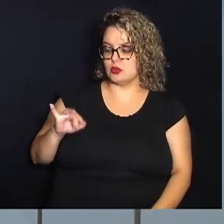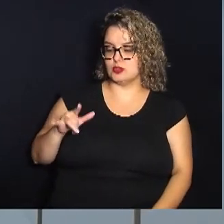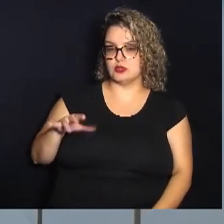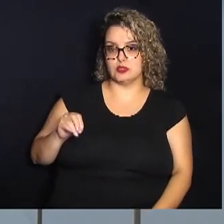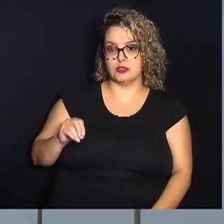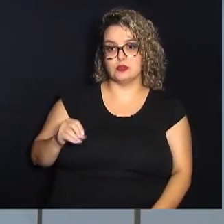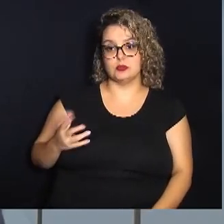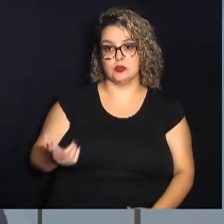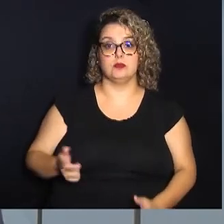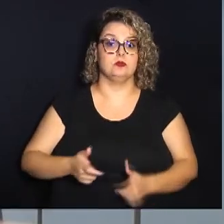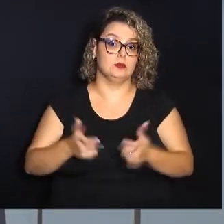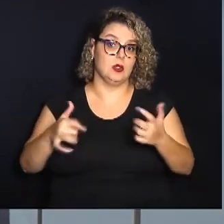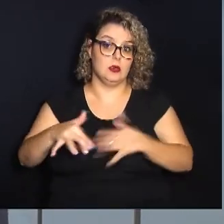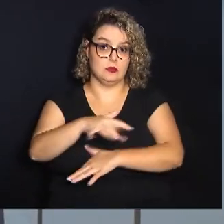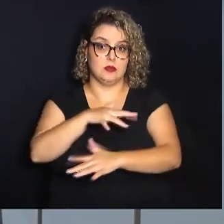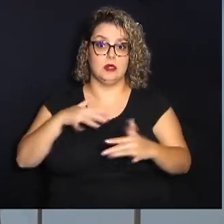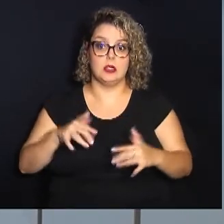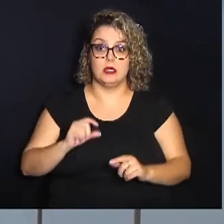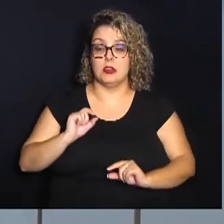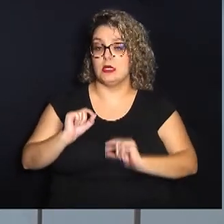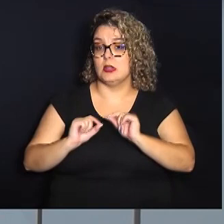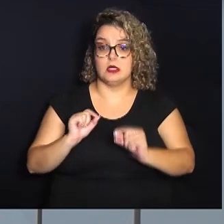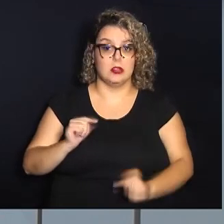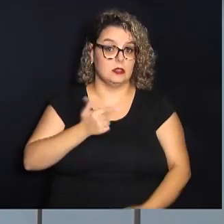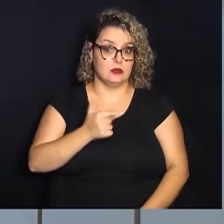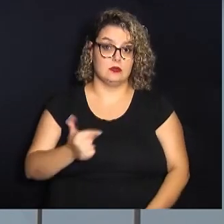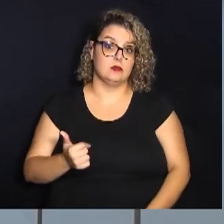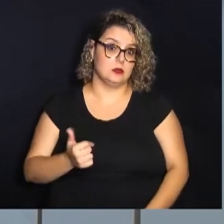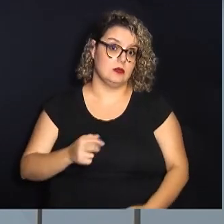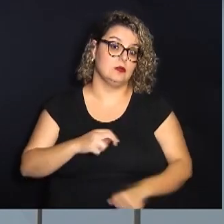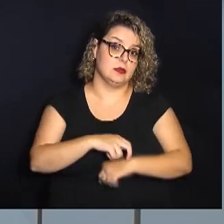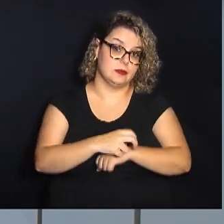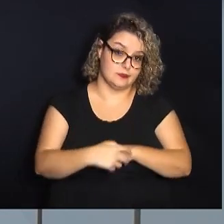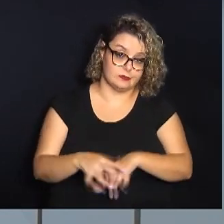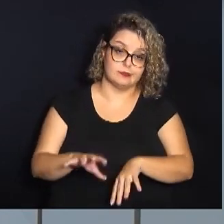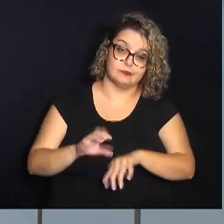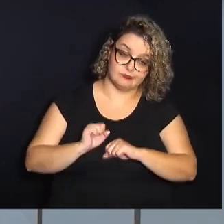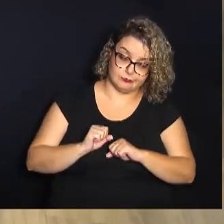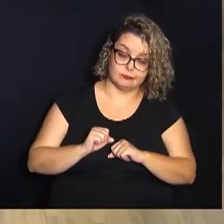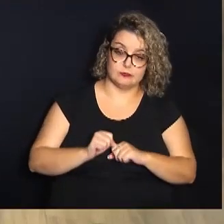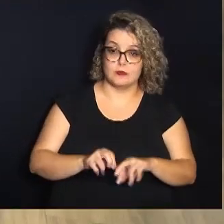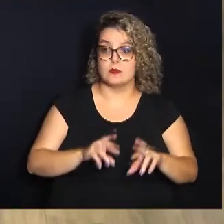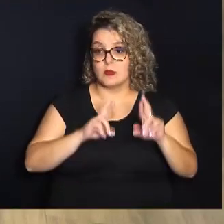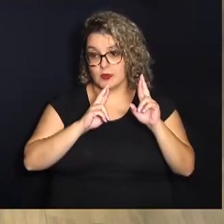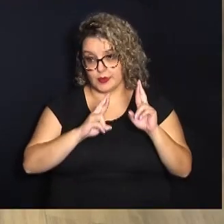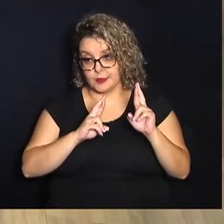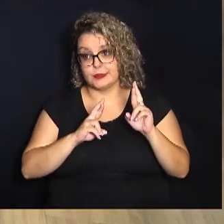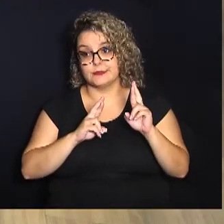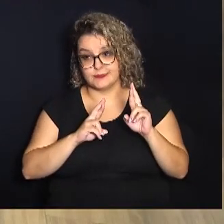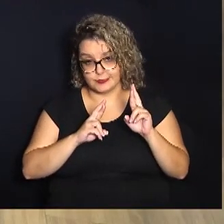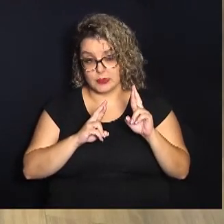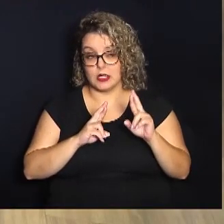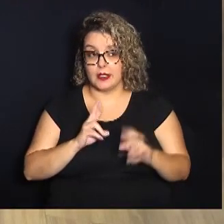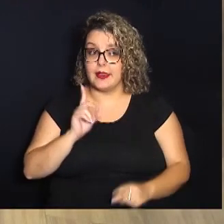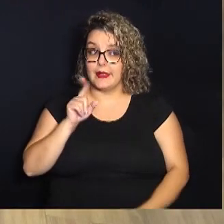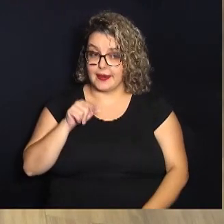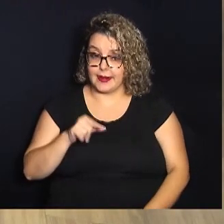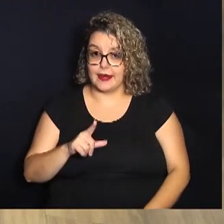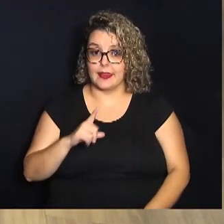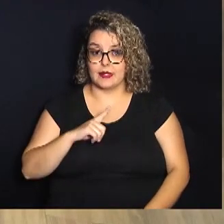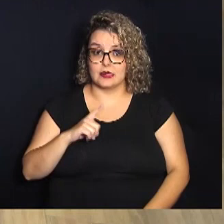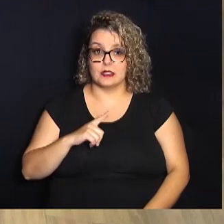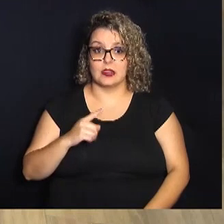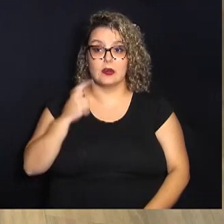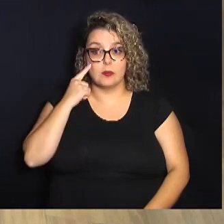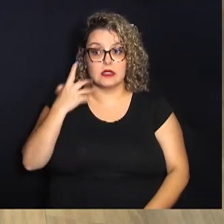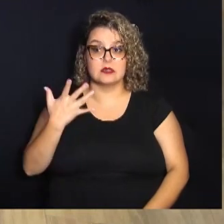uma maior probabilidade de quem não teve dengue por eles pegar. Então, a gente espera que a gente vai ter mais pessoas suscetíveis e mais pessoas doentes, que é